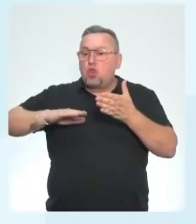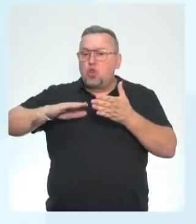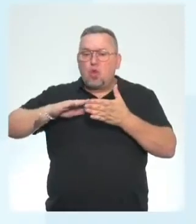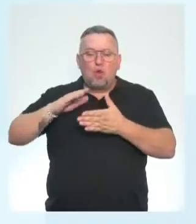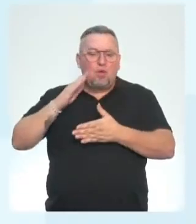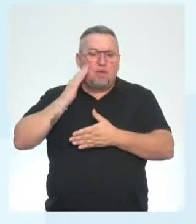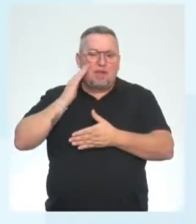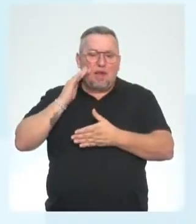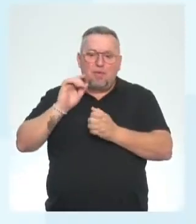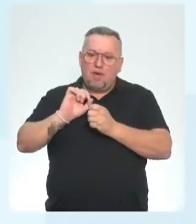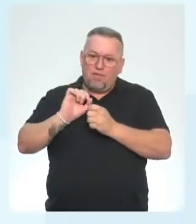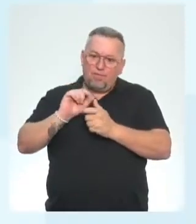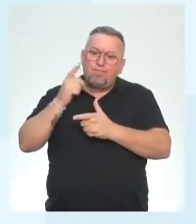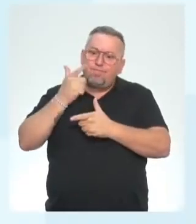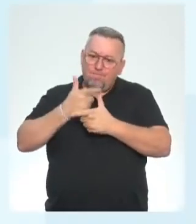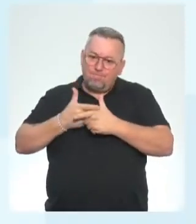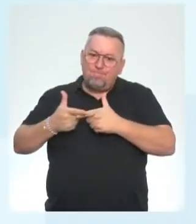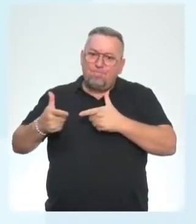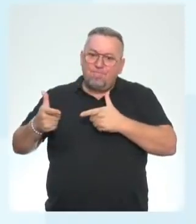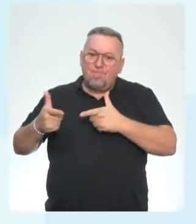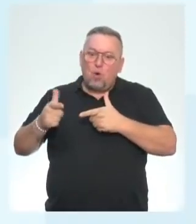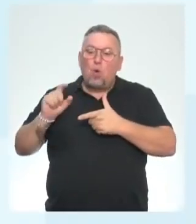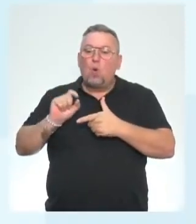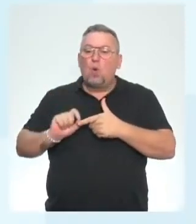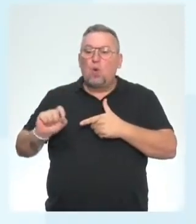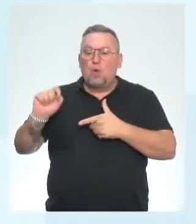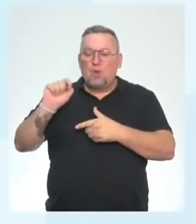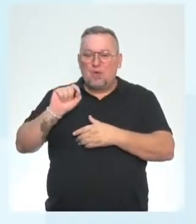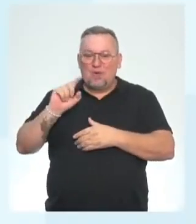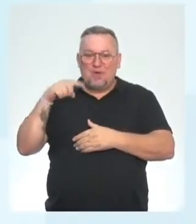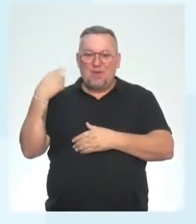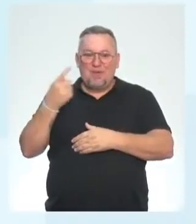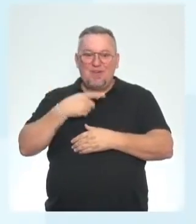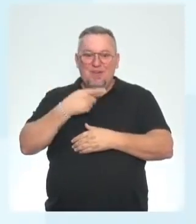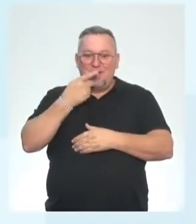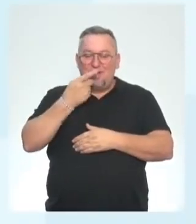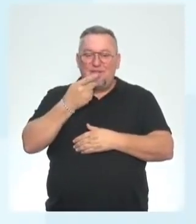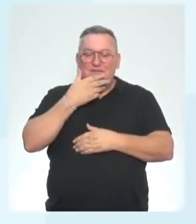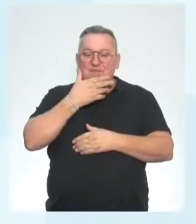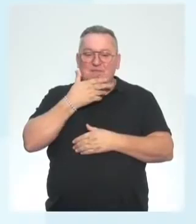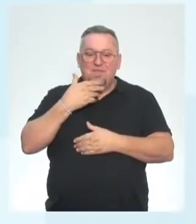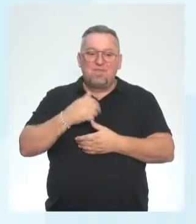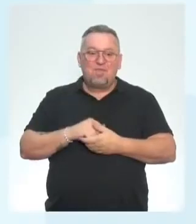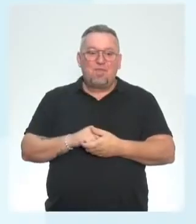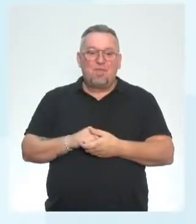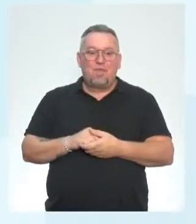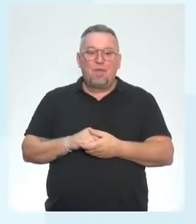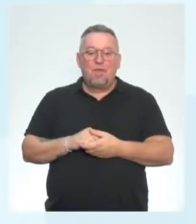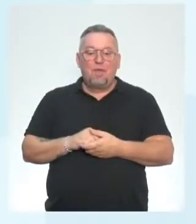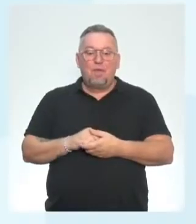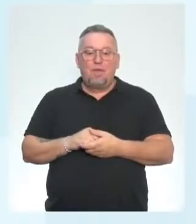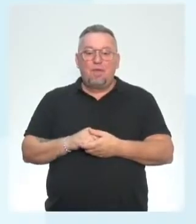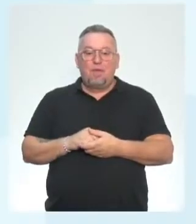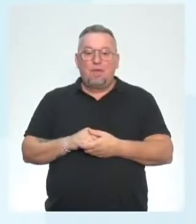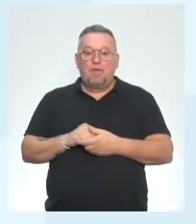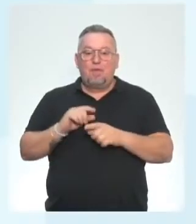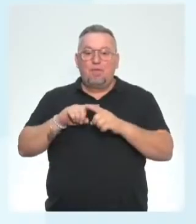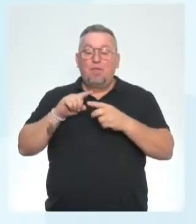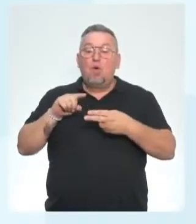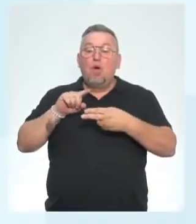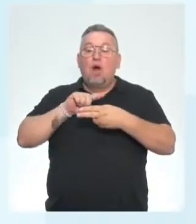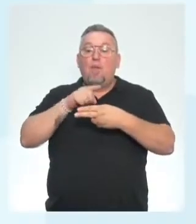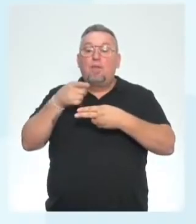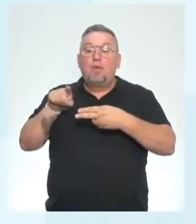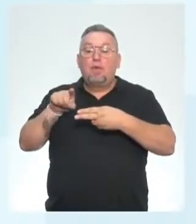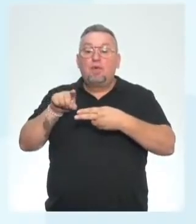ideia é fazer a divisão. Sim. E aí que entra, né, o ponto como nós comentamos aí, o aproximado, né?